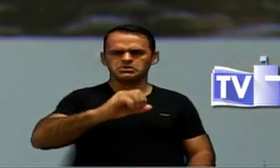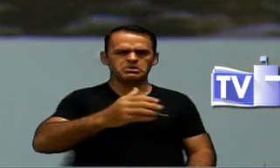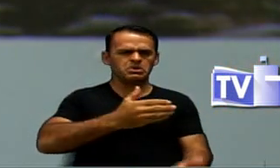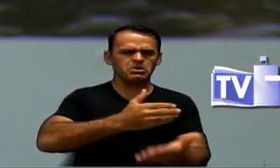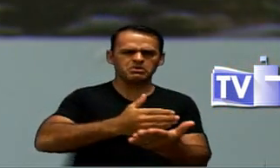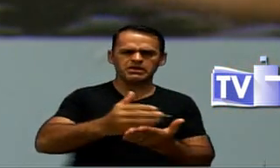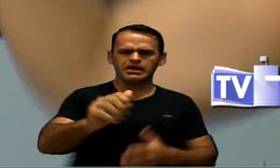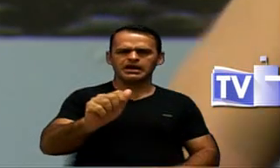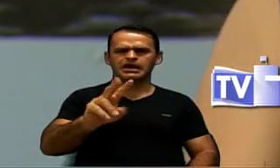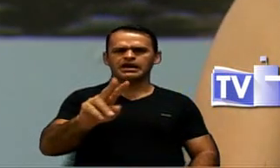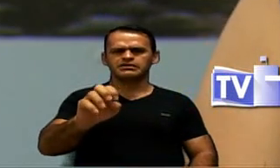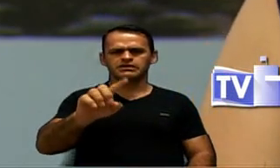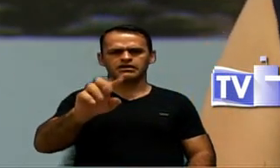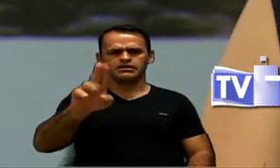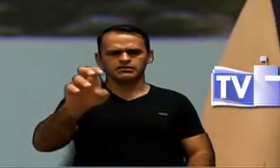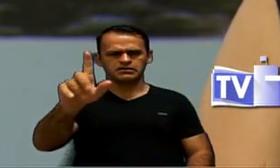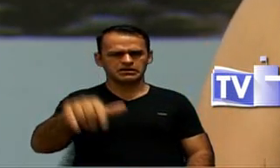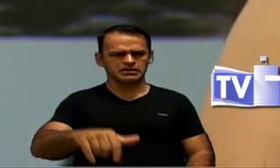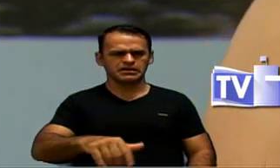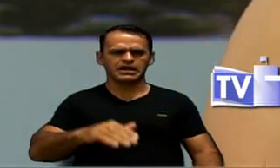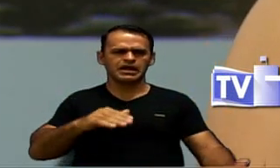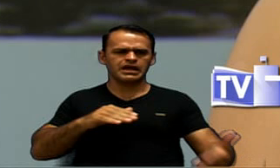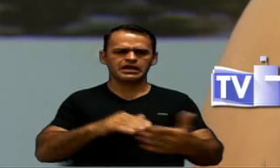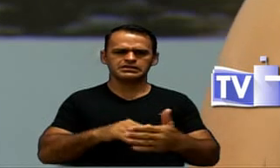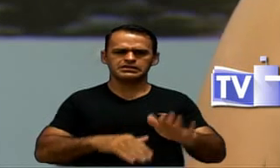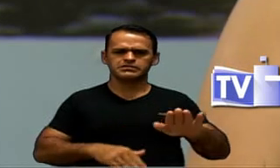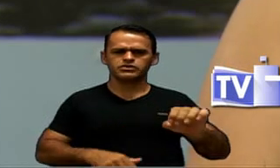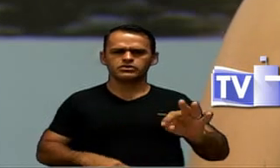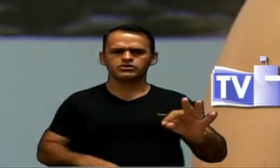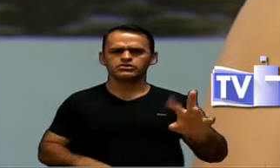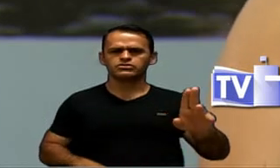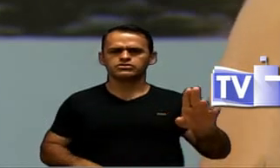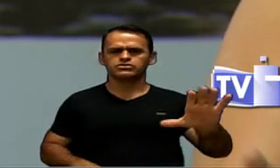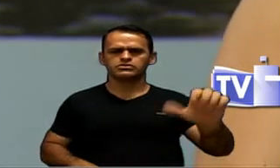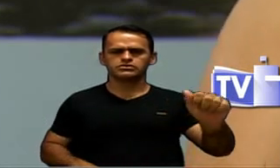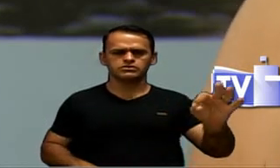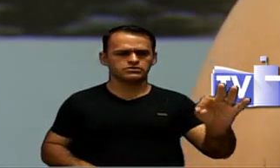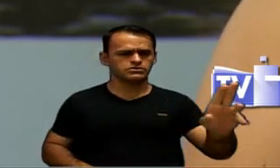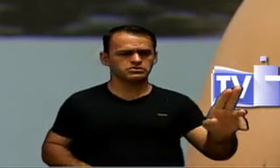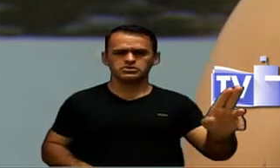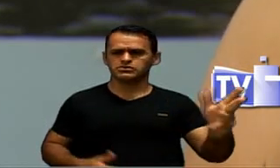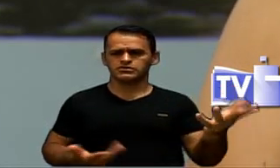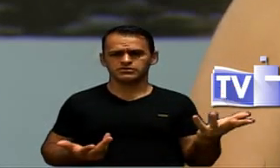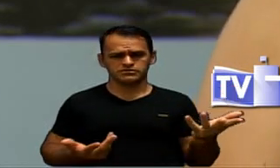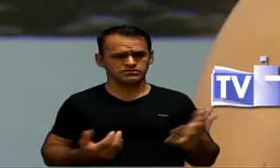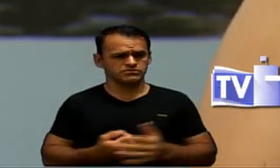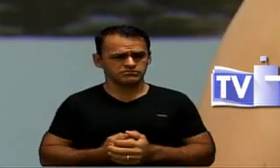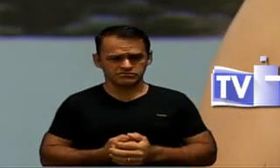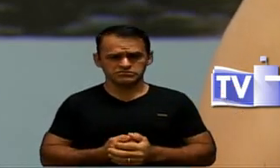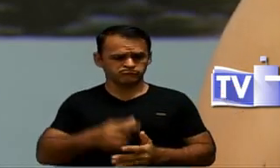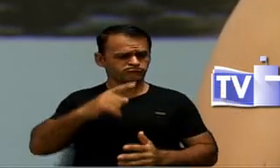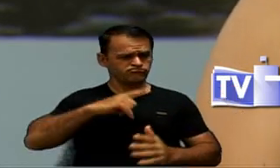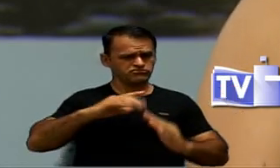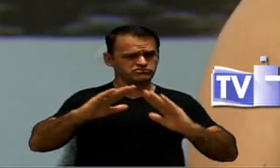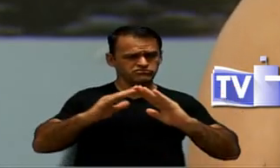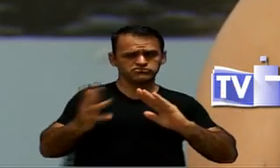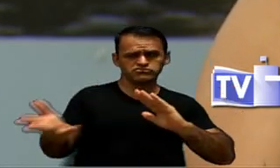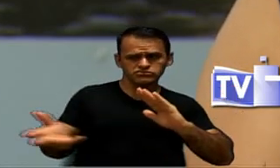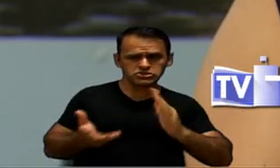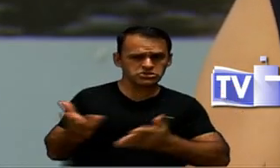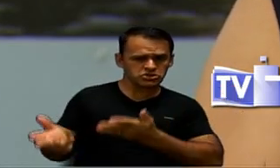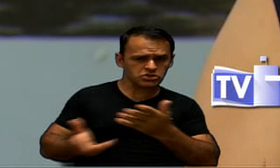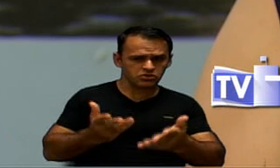desde Avaré e vai até lá Botucatu, e não tem. Então, tem, mas dá conta?